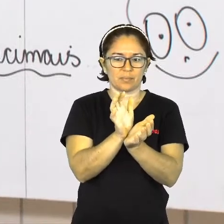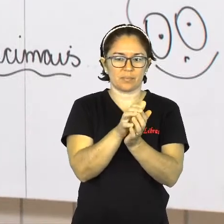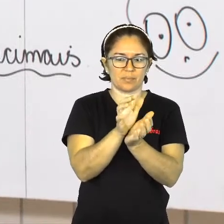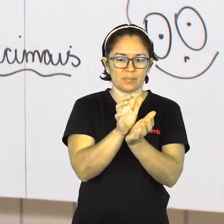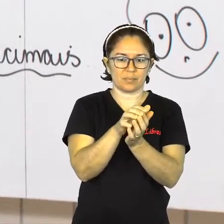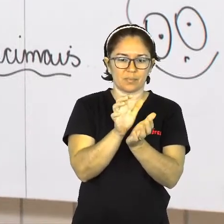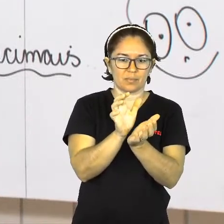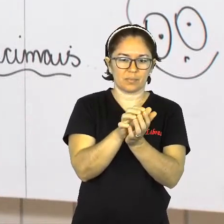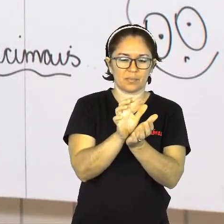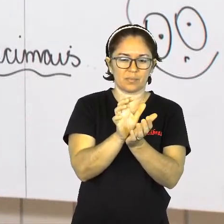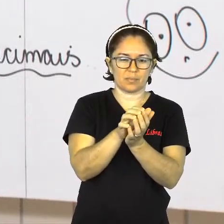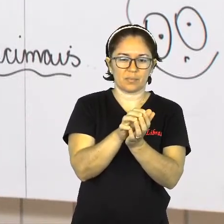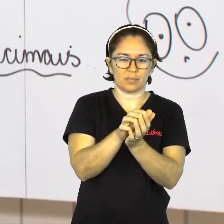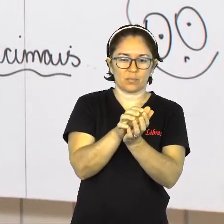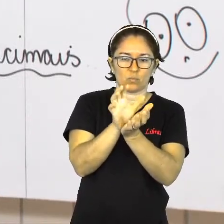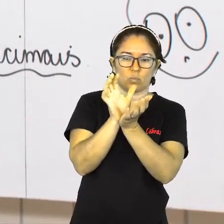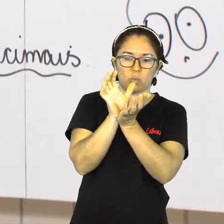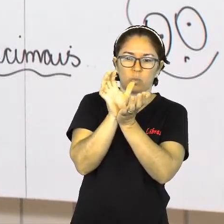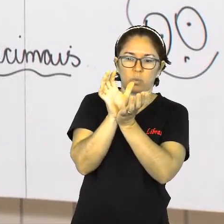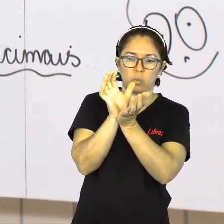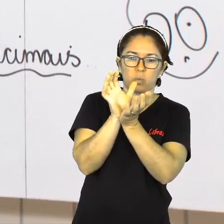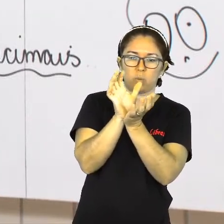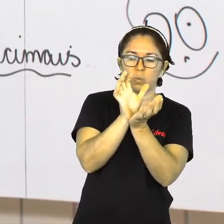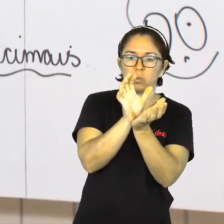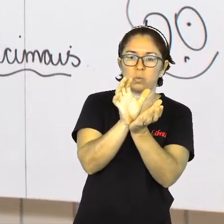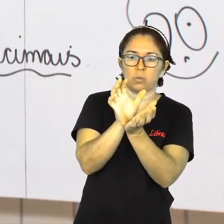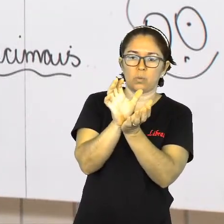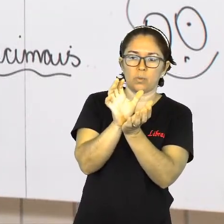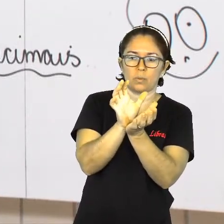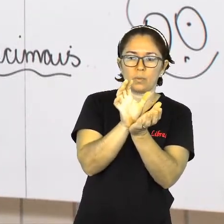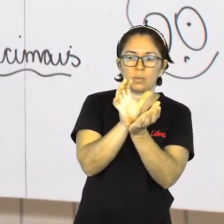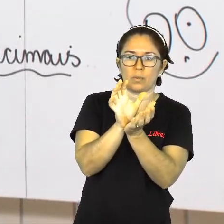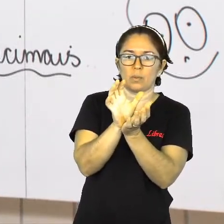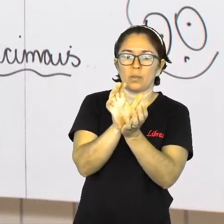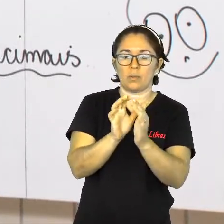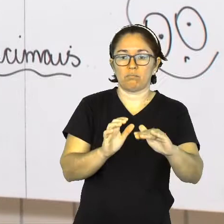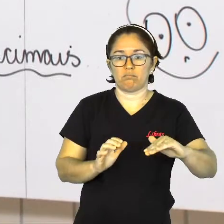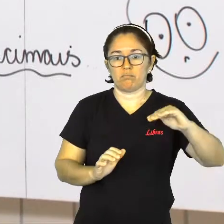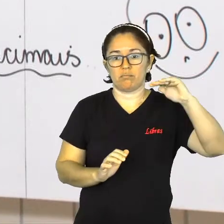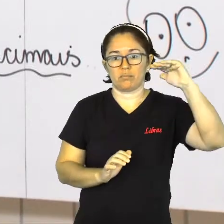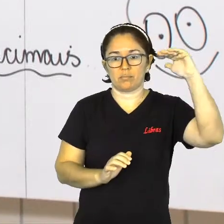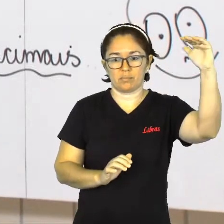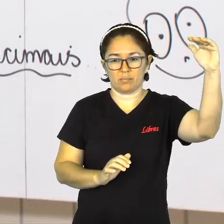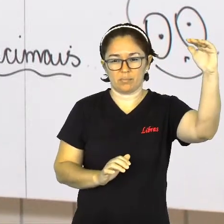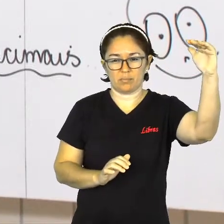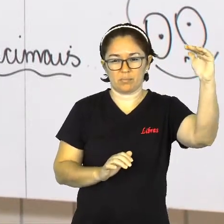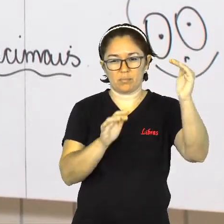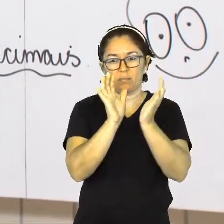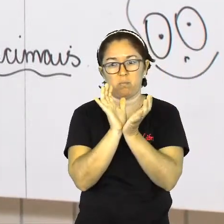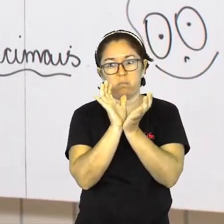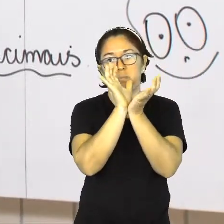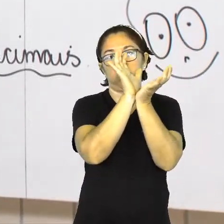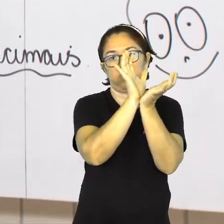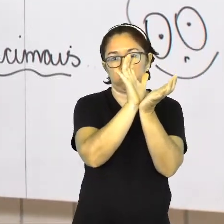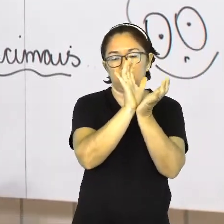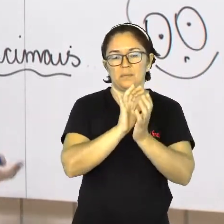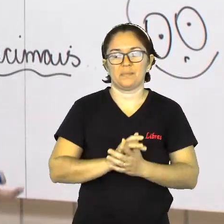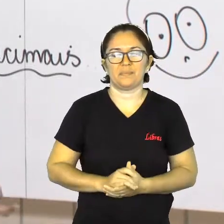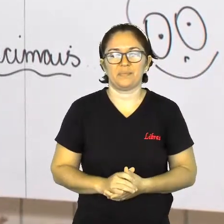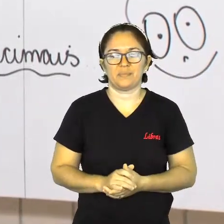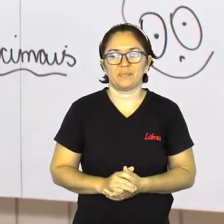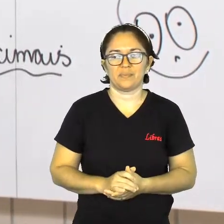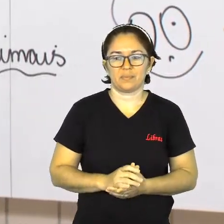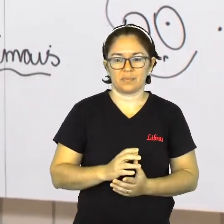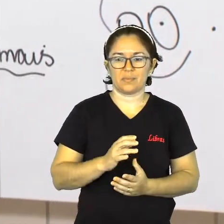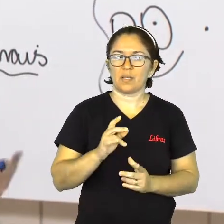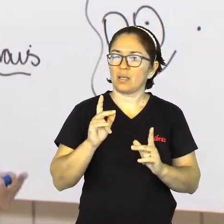boquinha aberta, que é um bocão, só para quem é maior, tá? Nos exemplos que eu trouxe para você, nós vamos